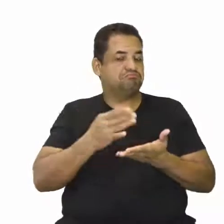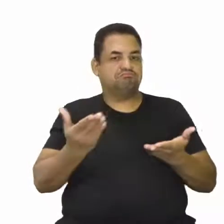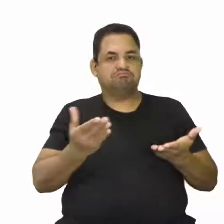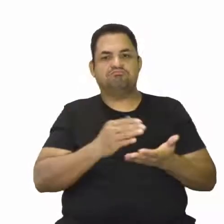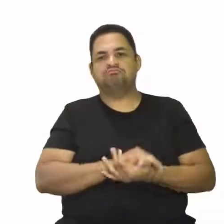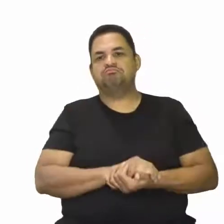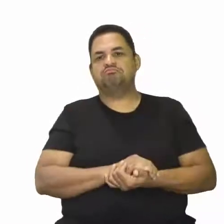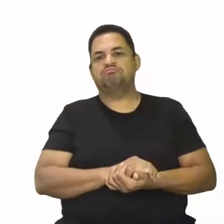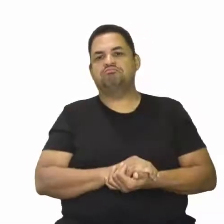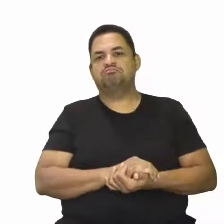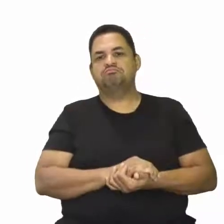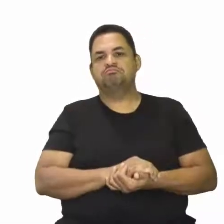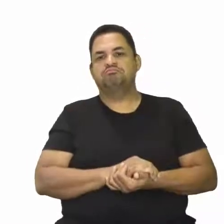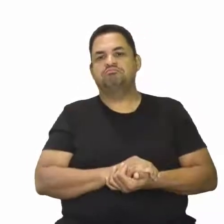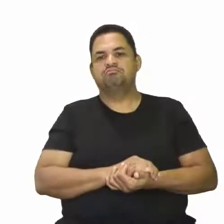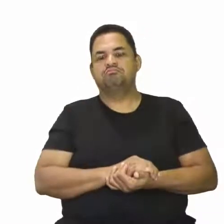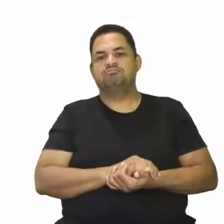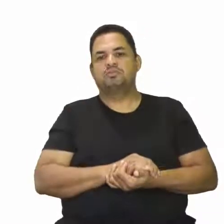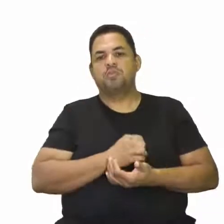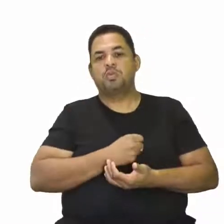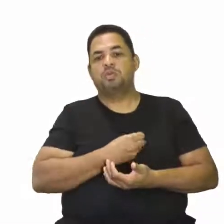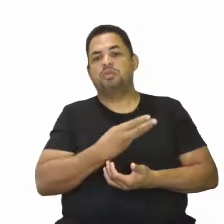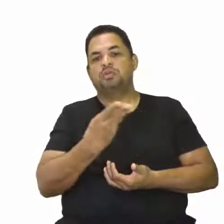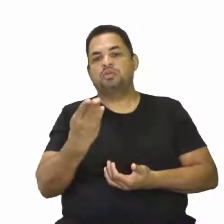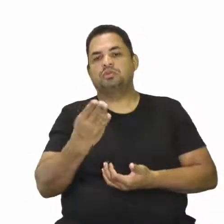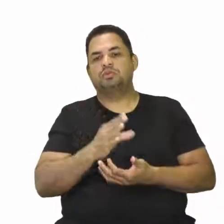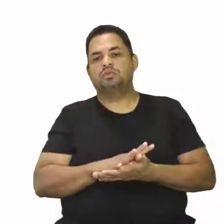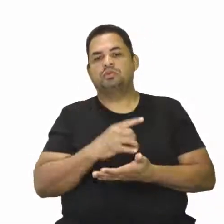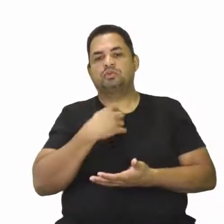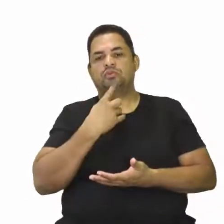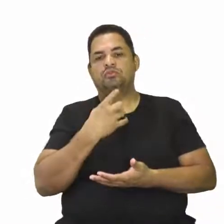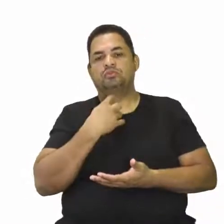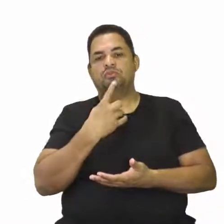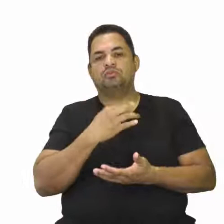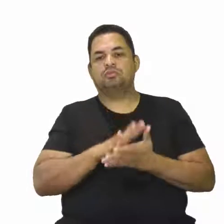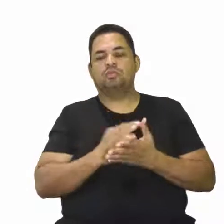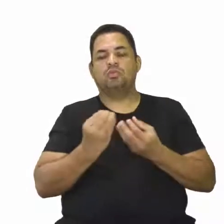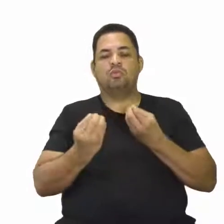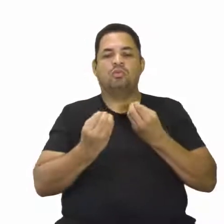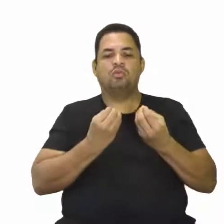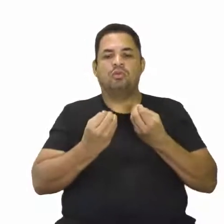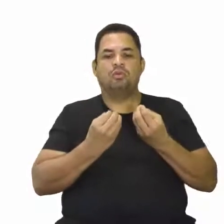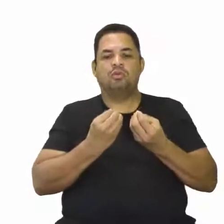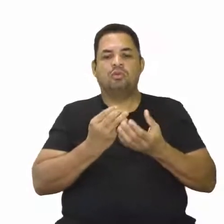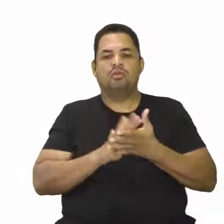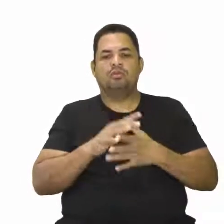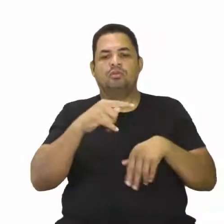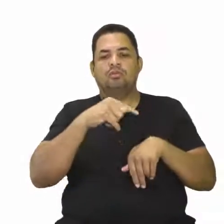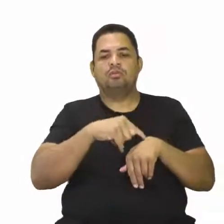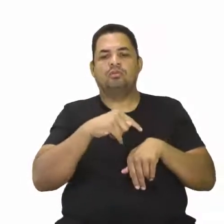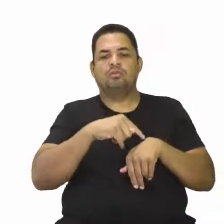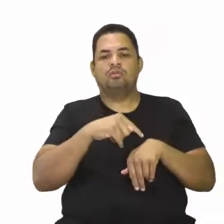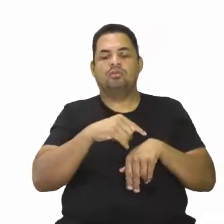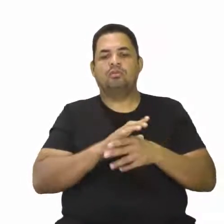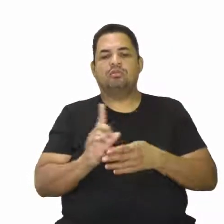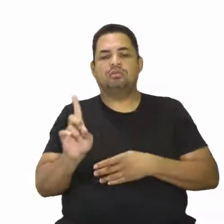afirmação, quantidade, dúvida, modo,